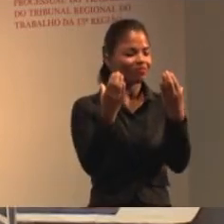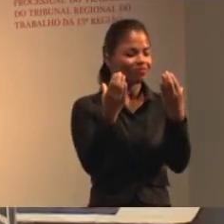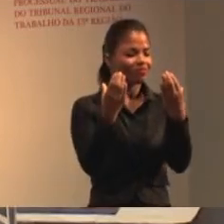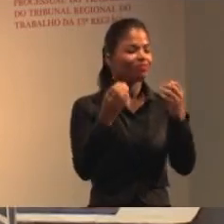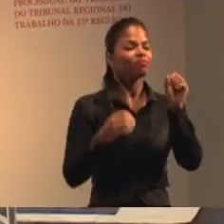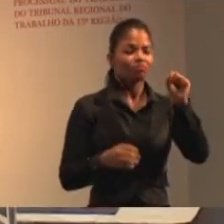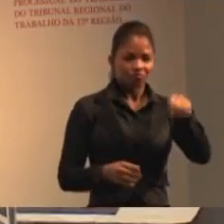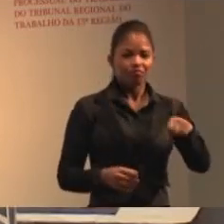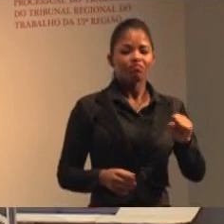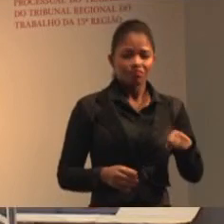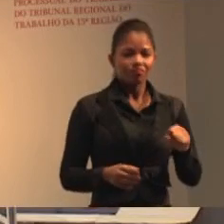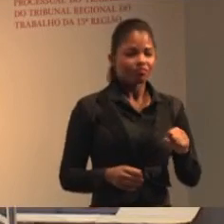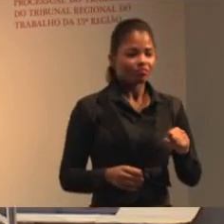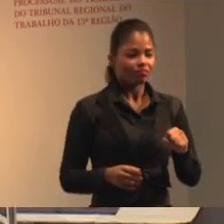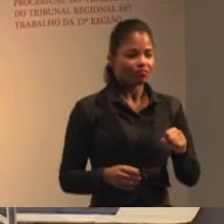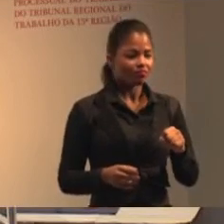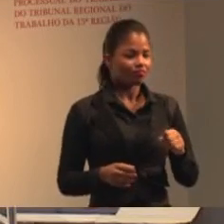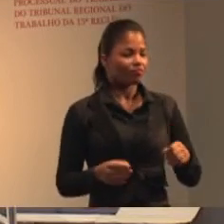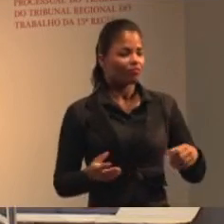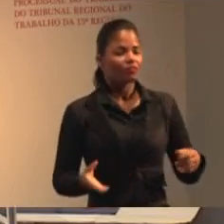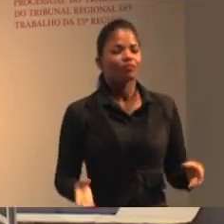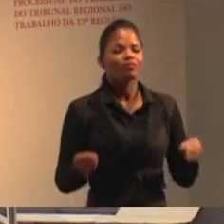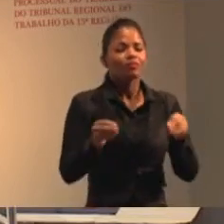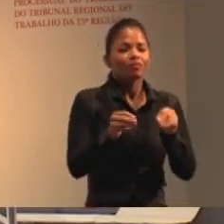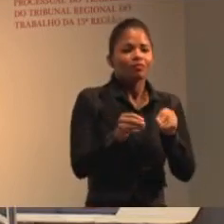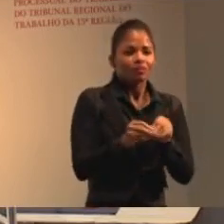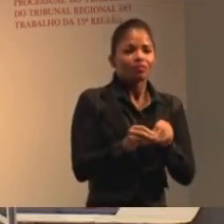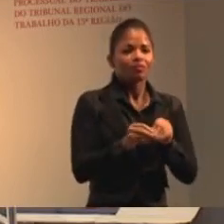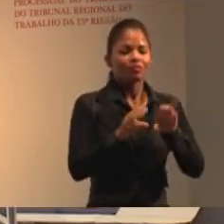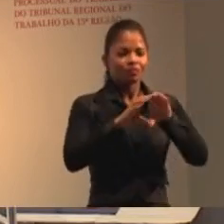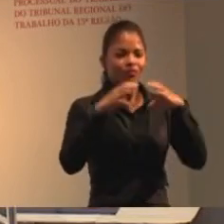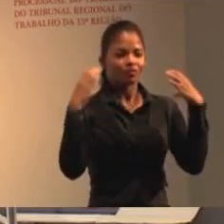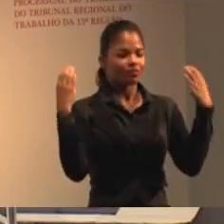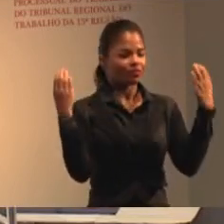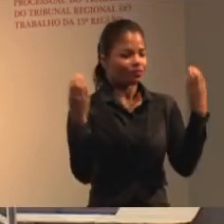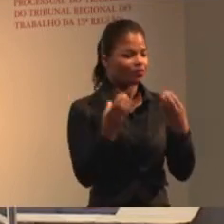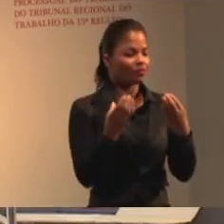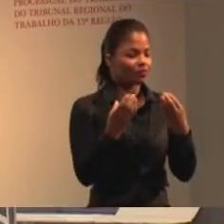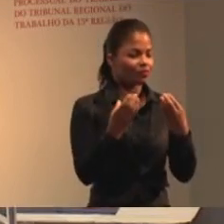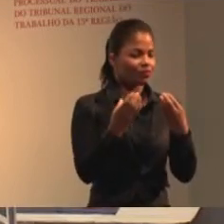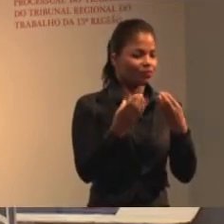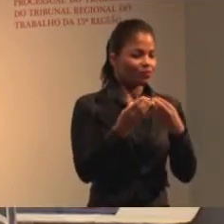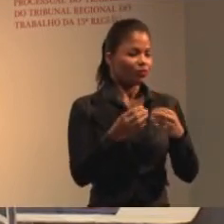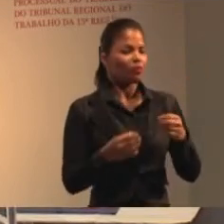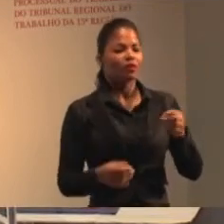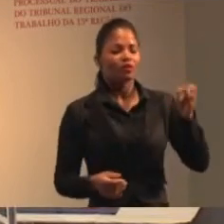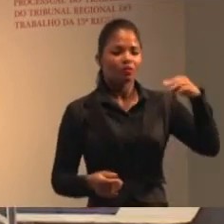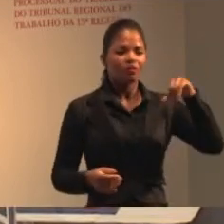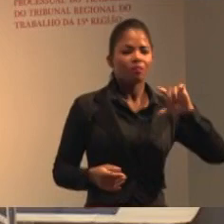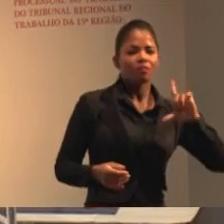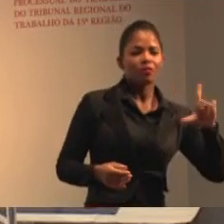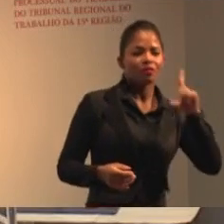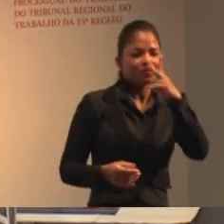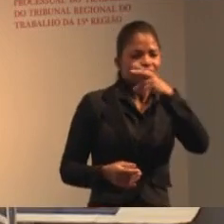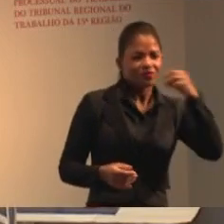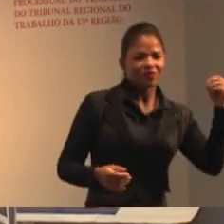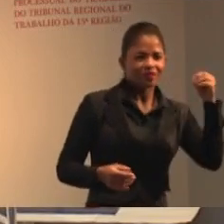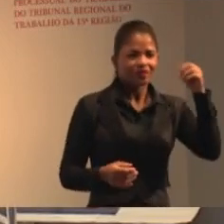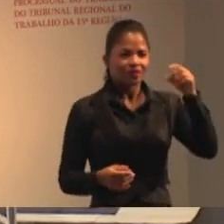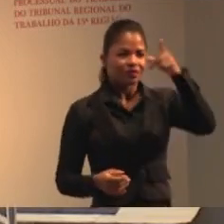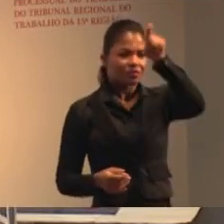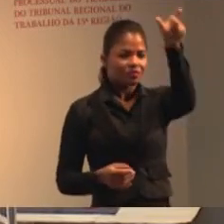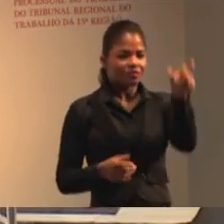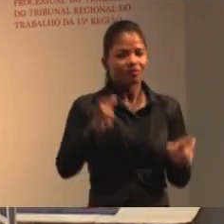Sim, colocar essa edição do congresso no ar, com mais de 1.200 pessoas